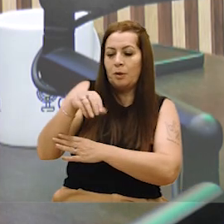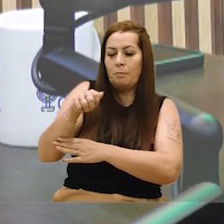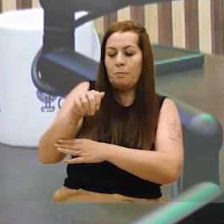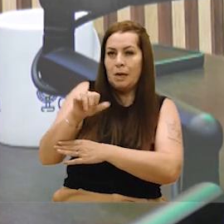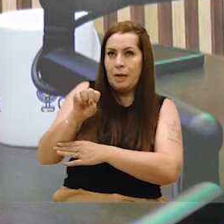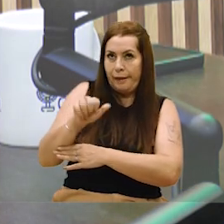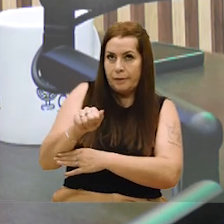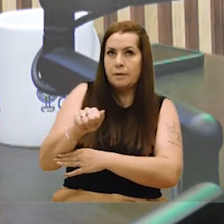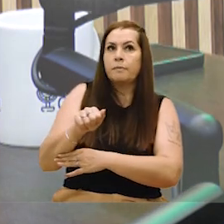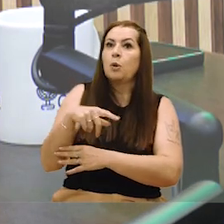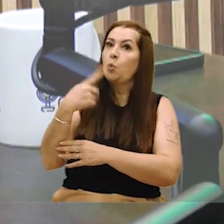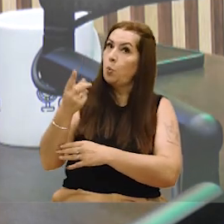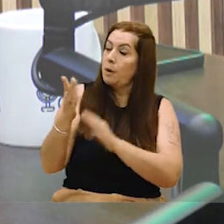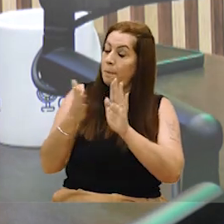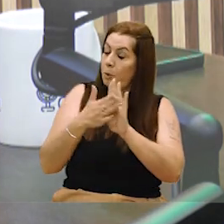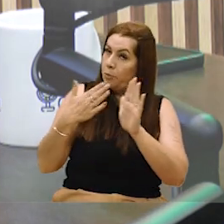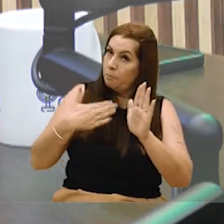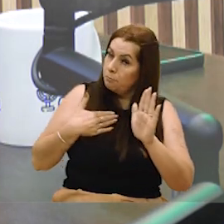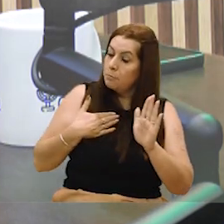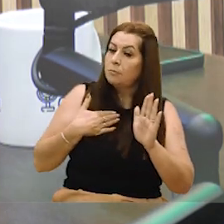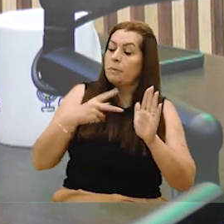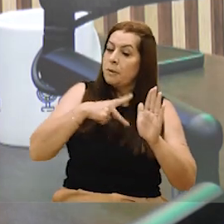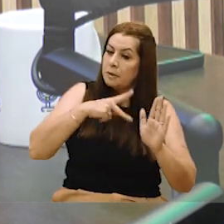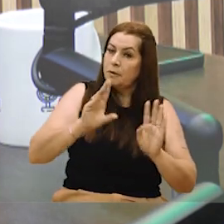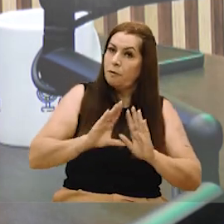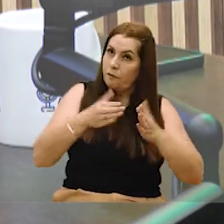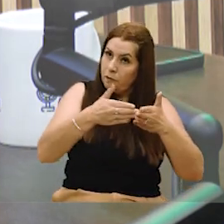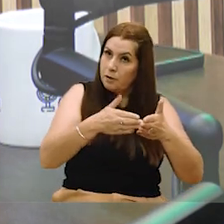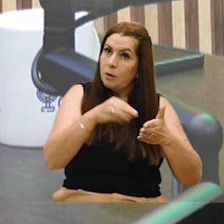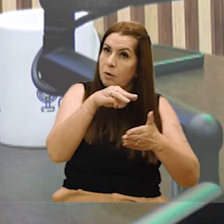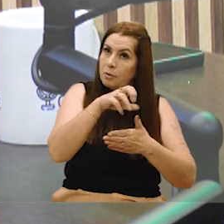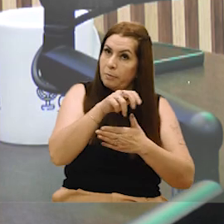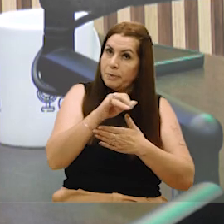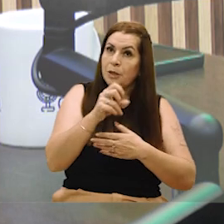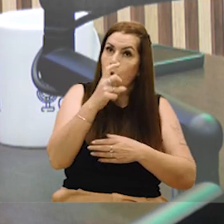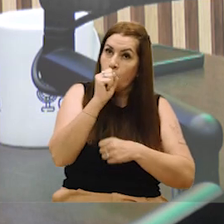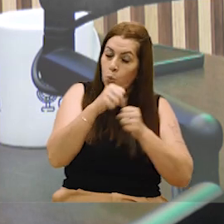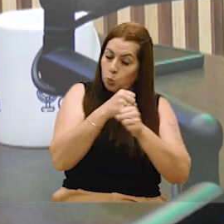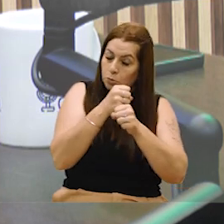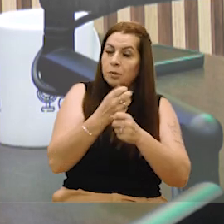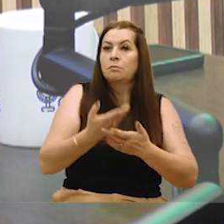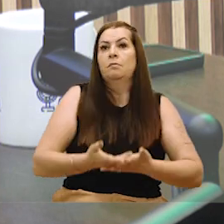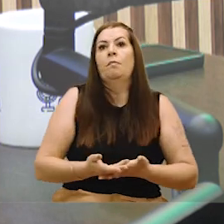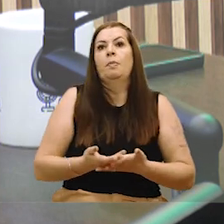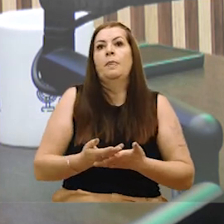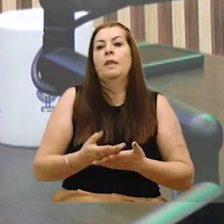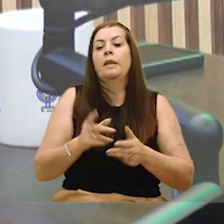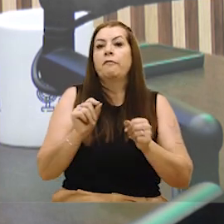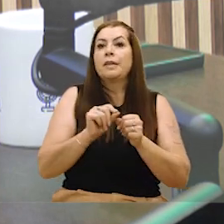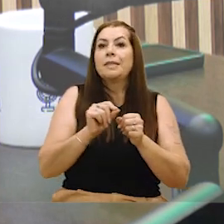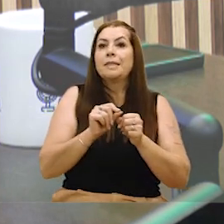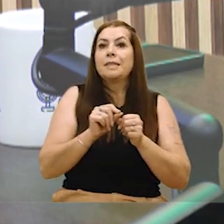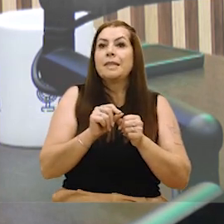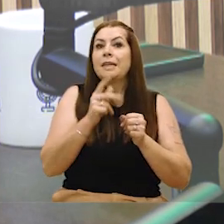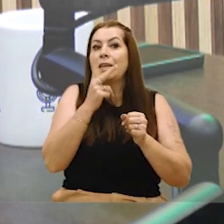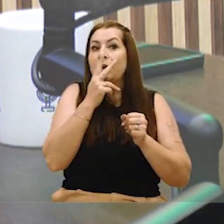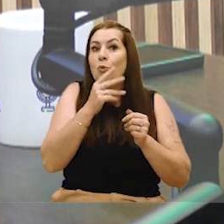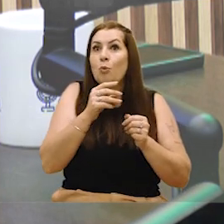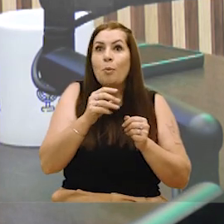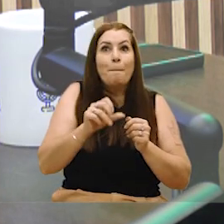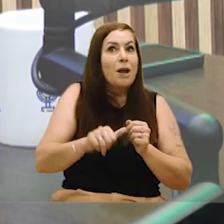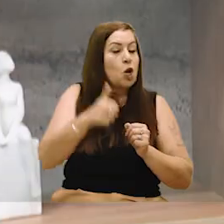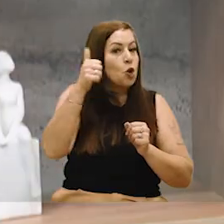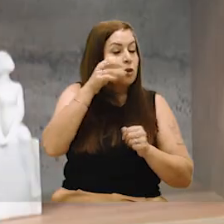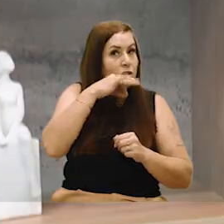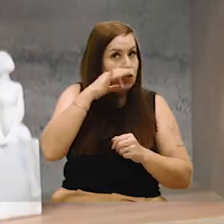a Maesa, que é uma outra pauta minha, que eu presido a frente parlamentar da Maesa há 8 anos. Né? Que vai ser a galinha dos ovos de ouro